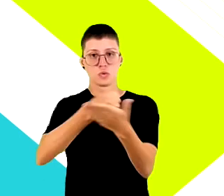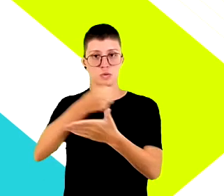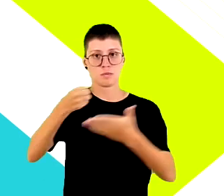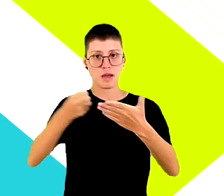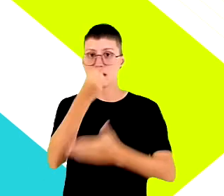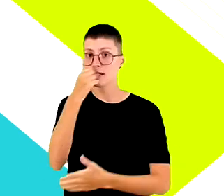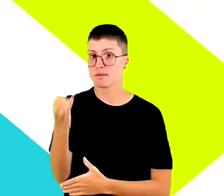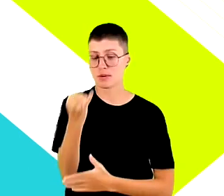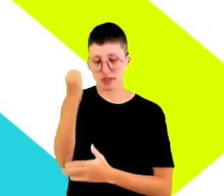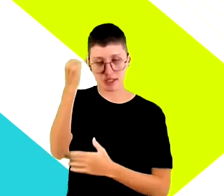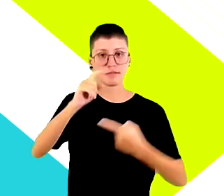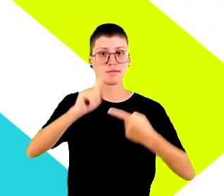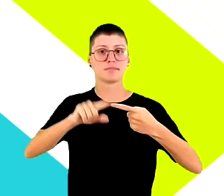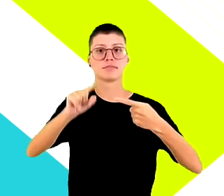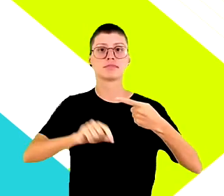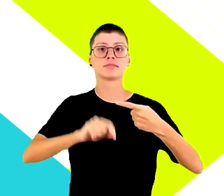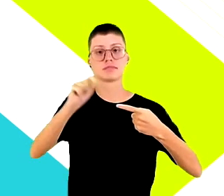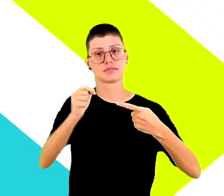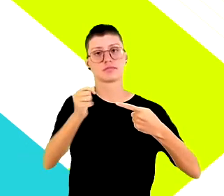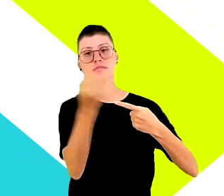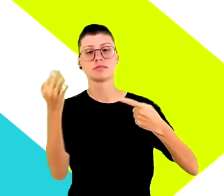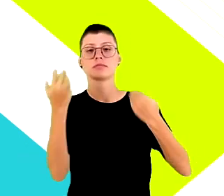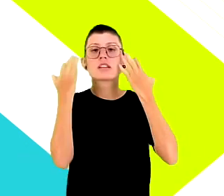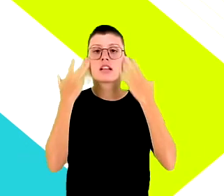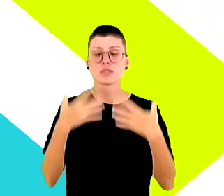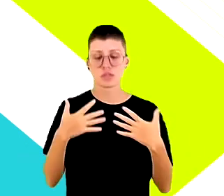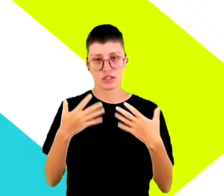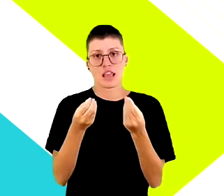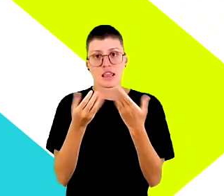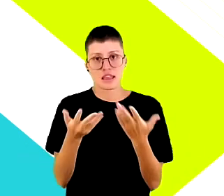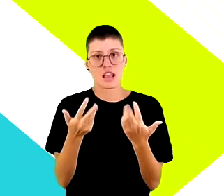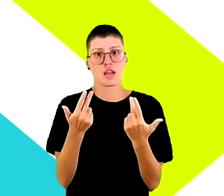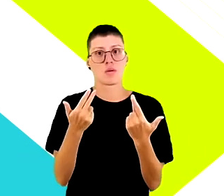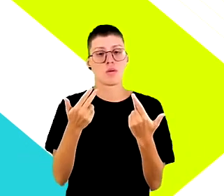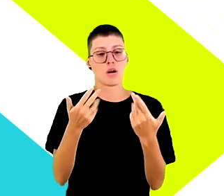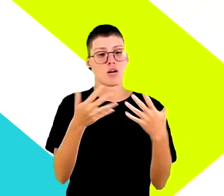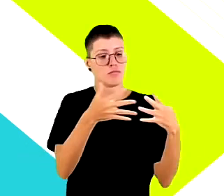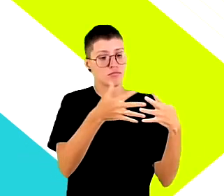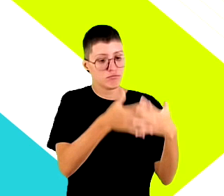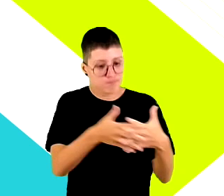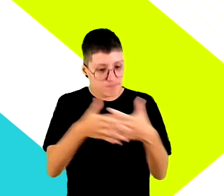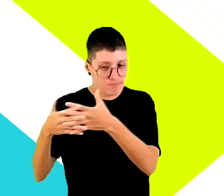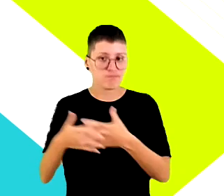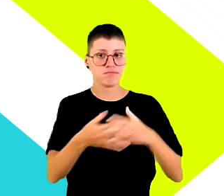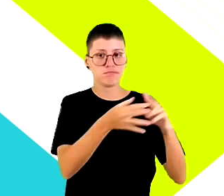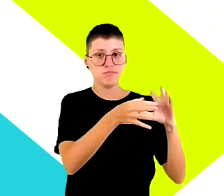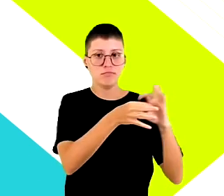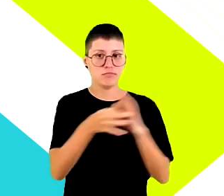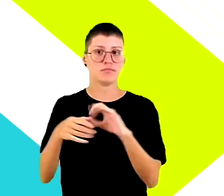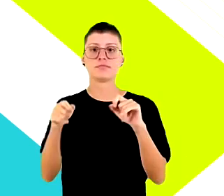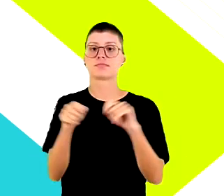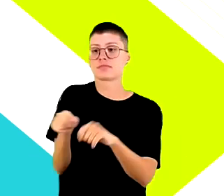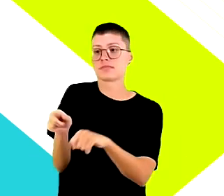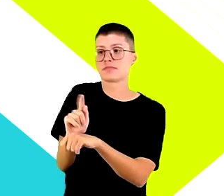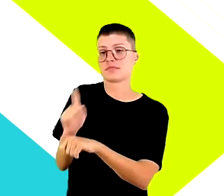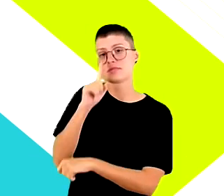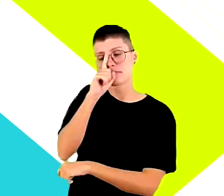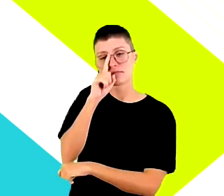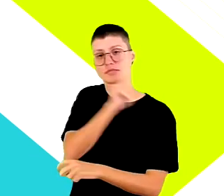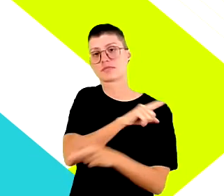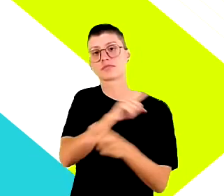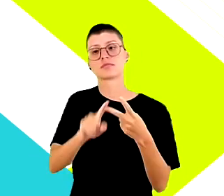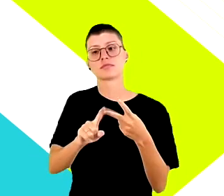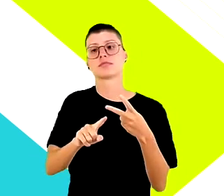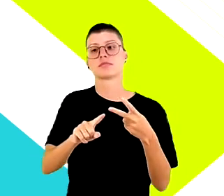é baseada em ativos naturais, por si só isso traz uma grande complexidade, né, em fazer gestão de risco. Segundo, é um negócio que depende bastante